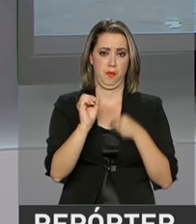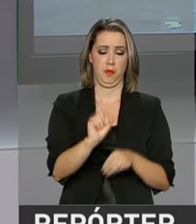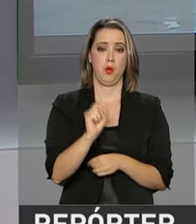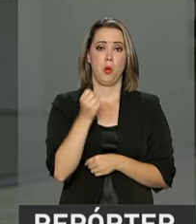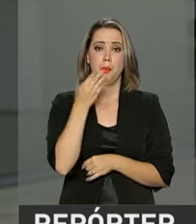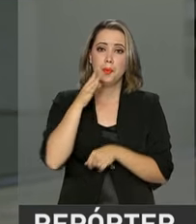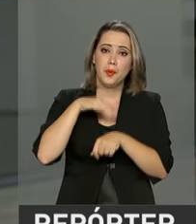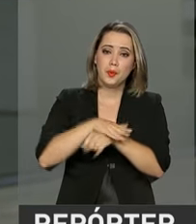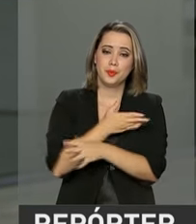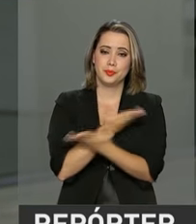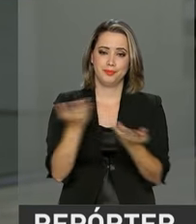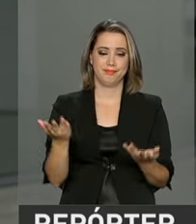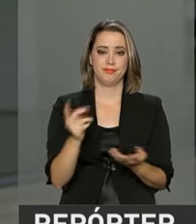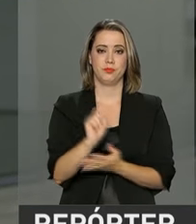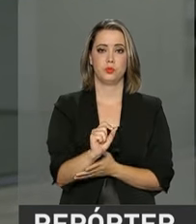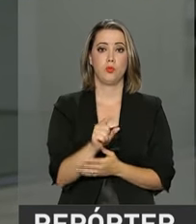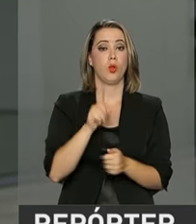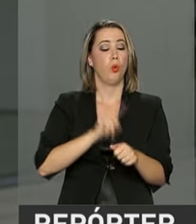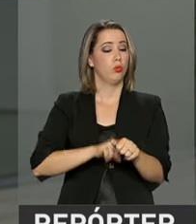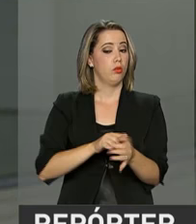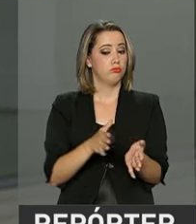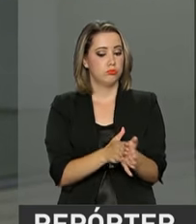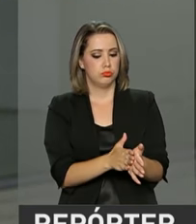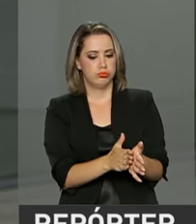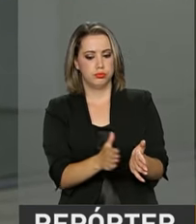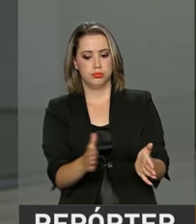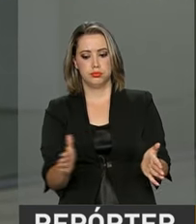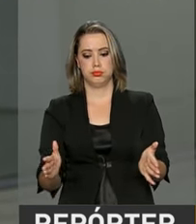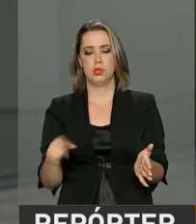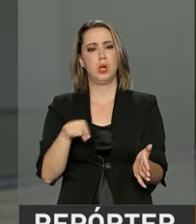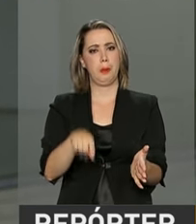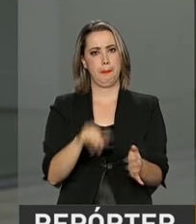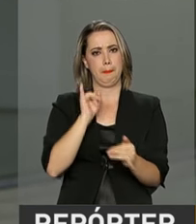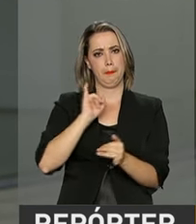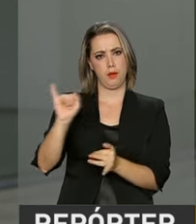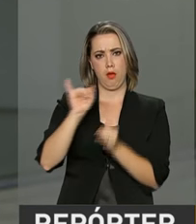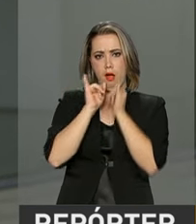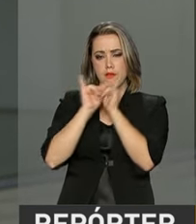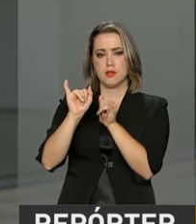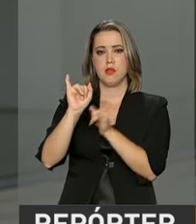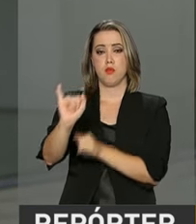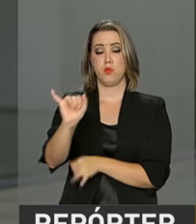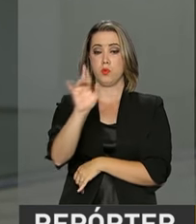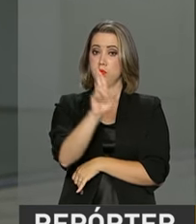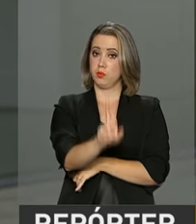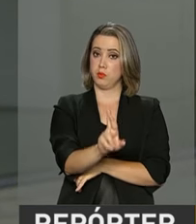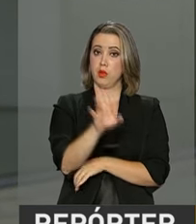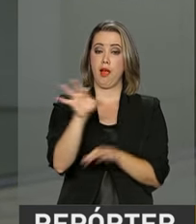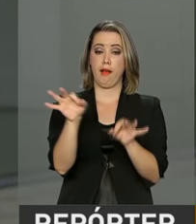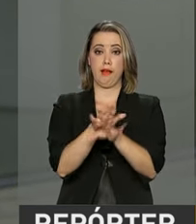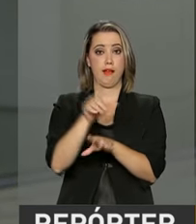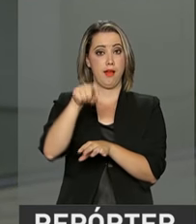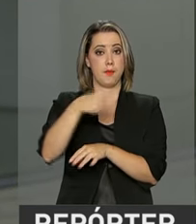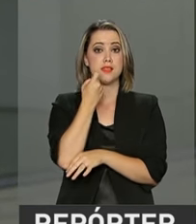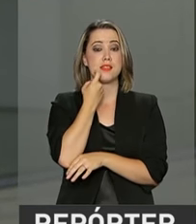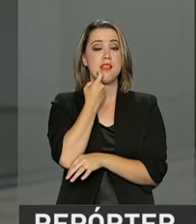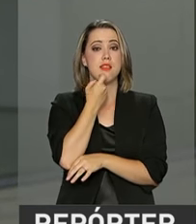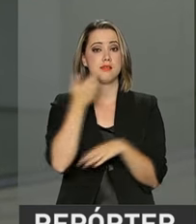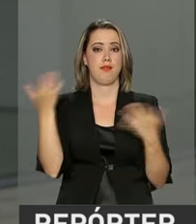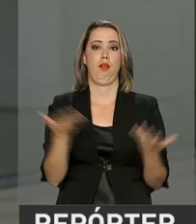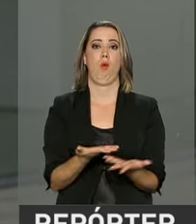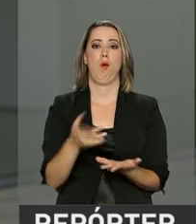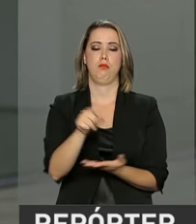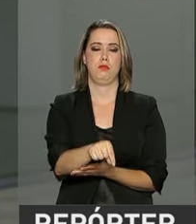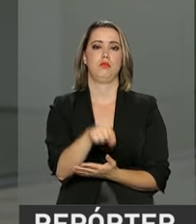noite boa noite a todos pegar o prazo para entregar a declaração do imposto de renda termina nessa sexta feira dia 28 o